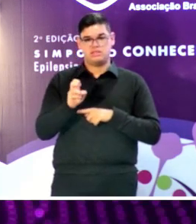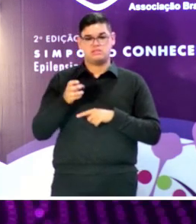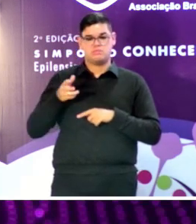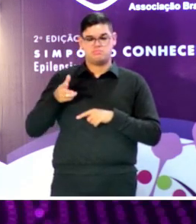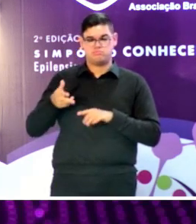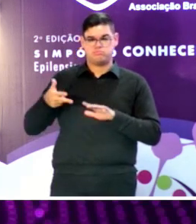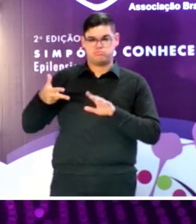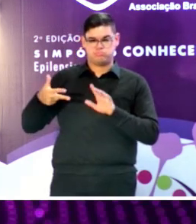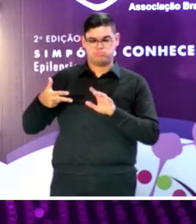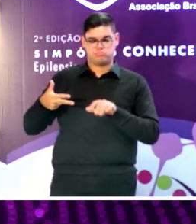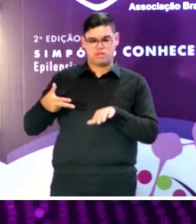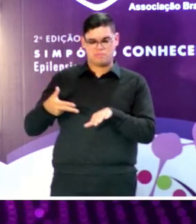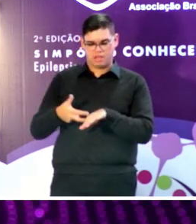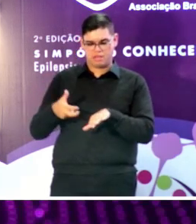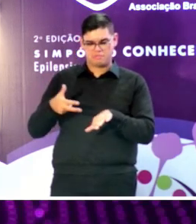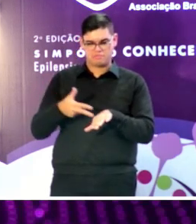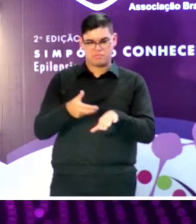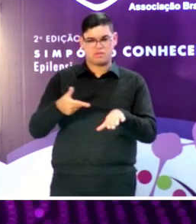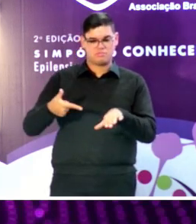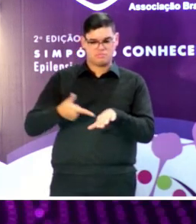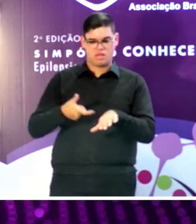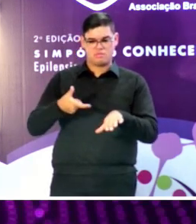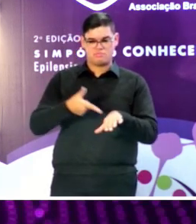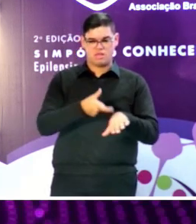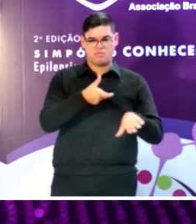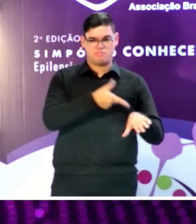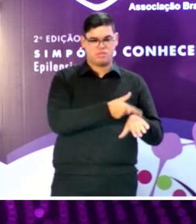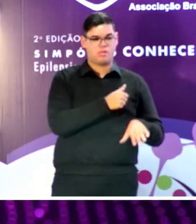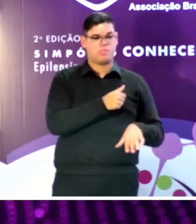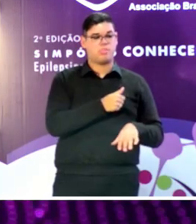Então, a gente consegue ver aqui nesses últimos